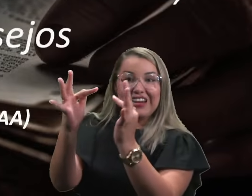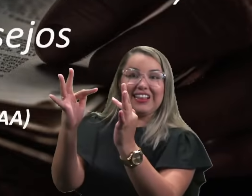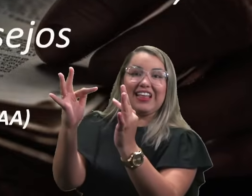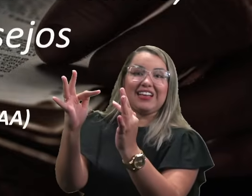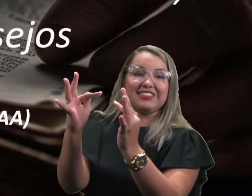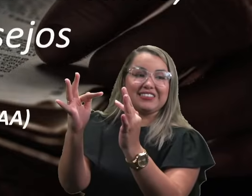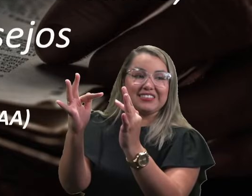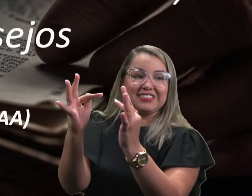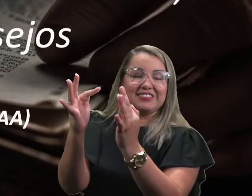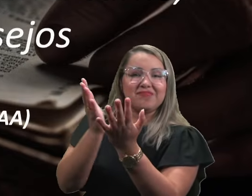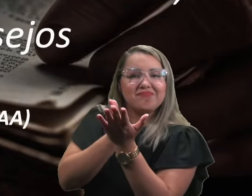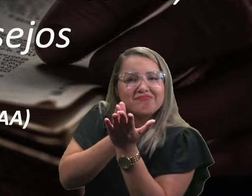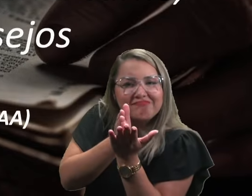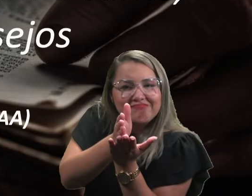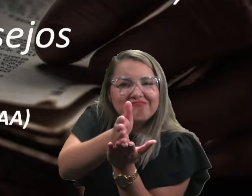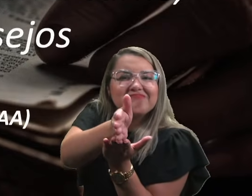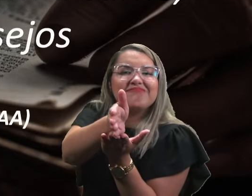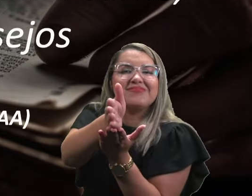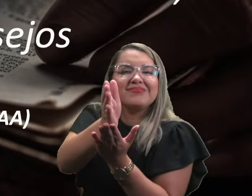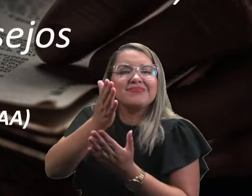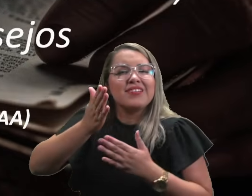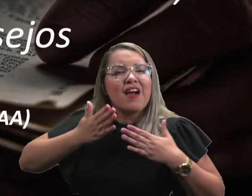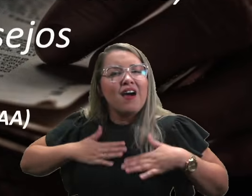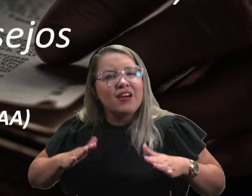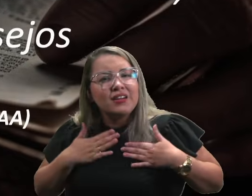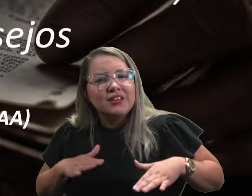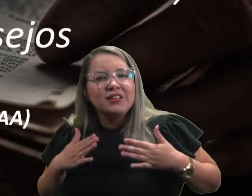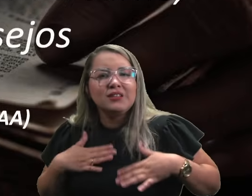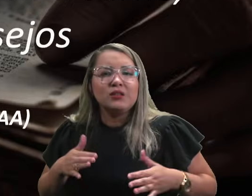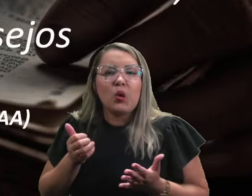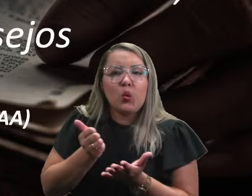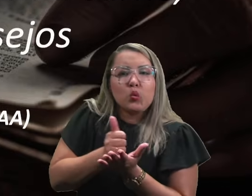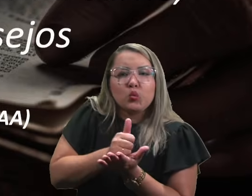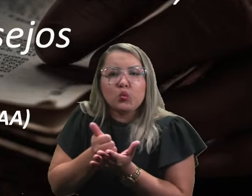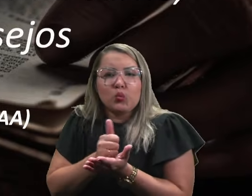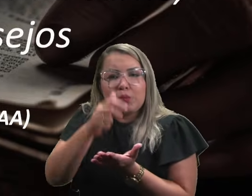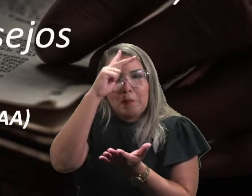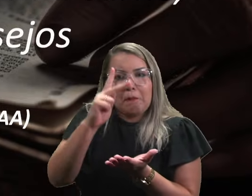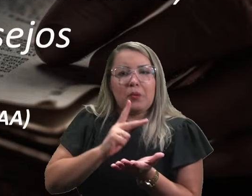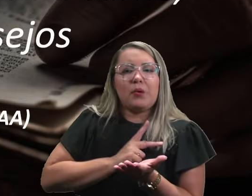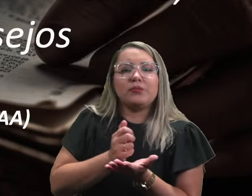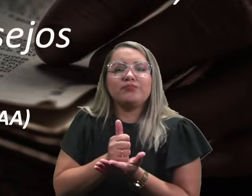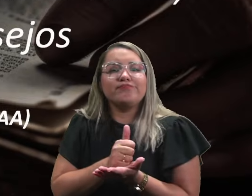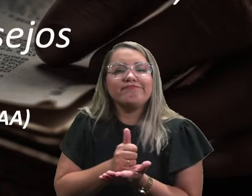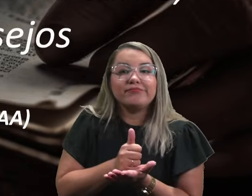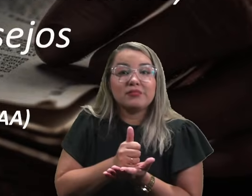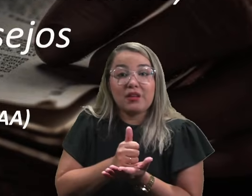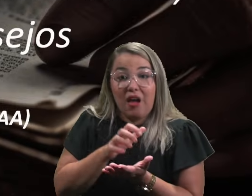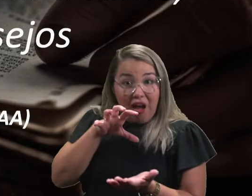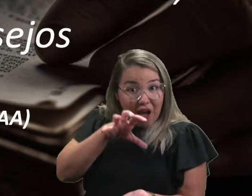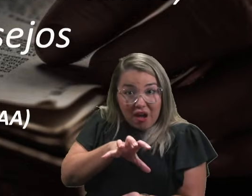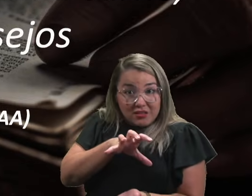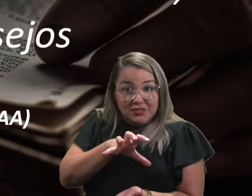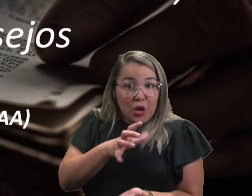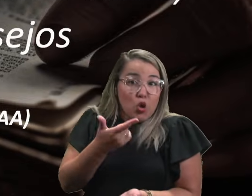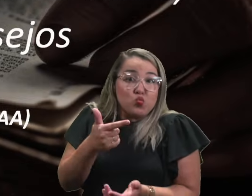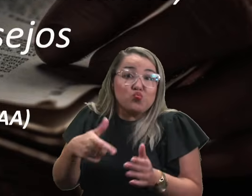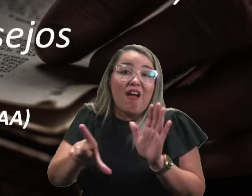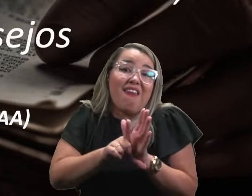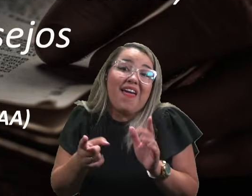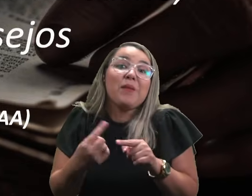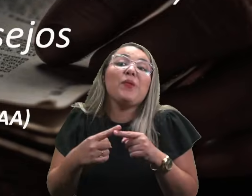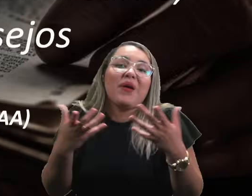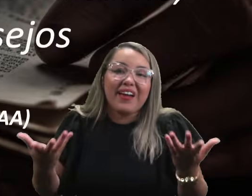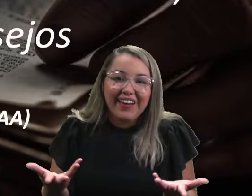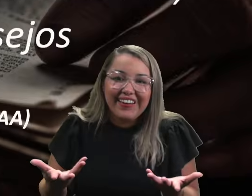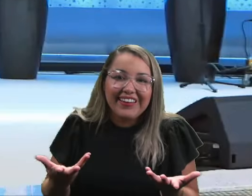fidelidade, mansidão, domínio próprio. Contra estas coisas não há lei, porque,